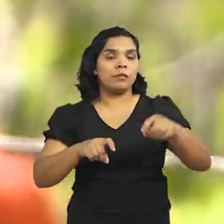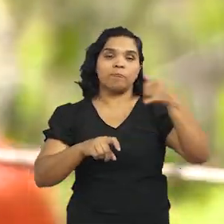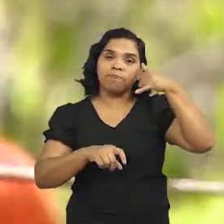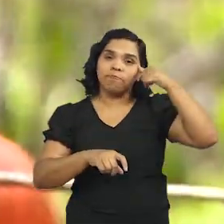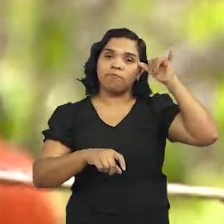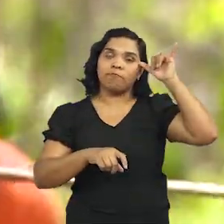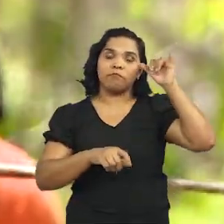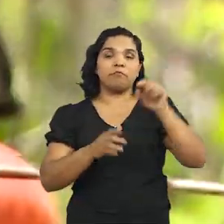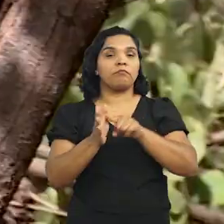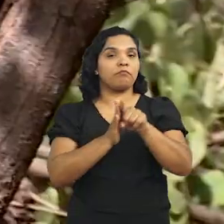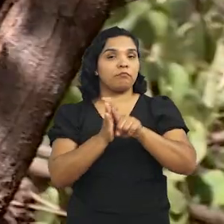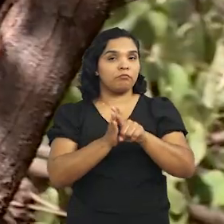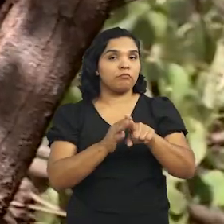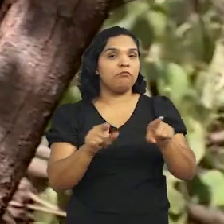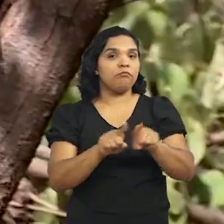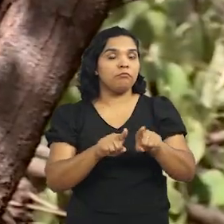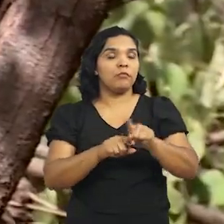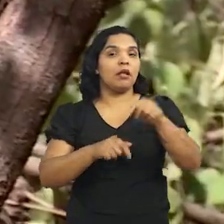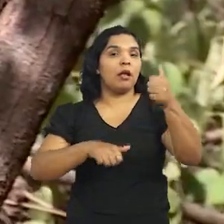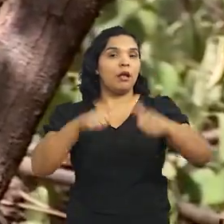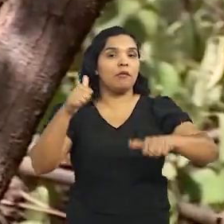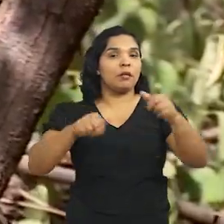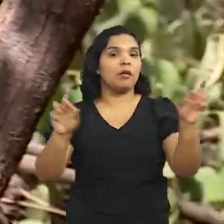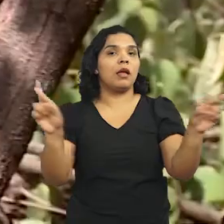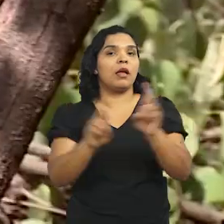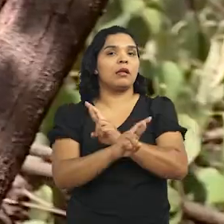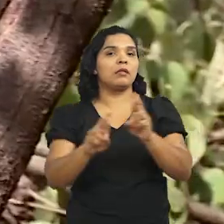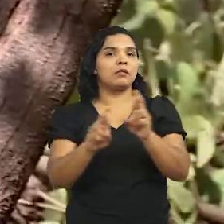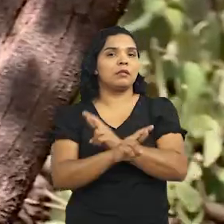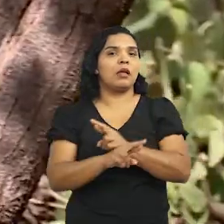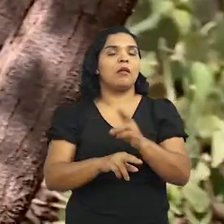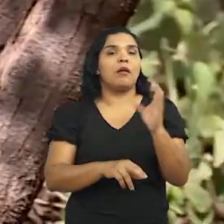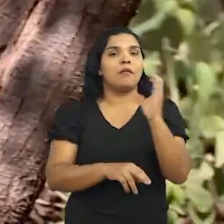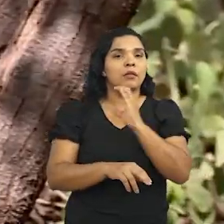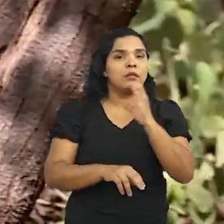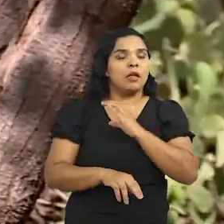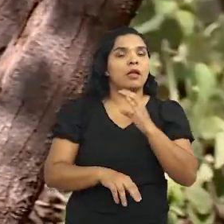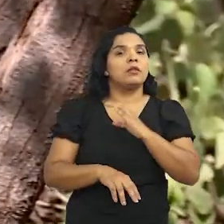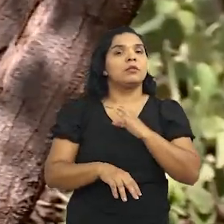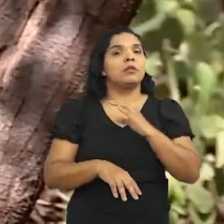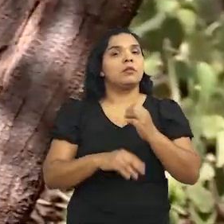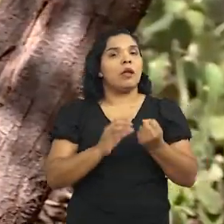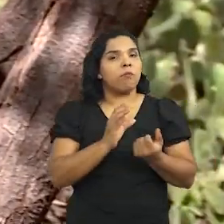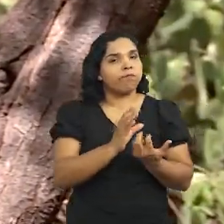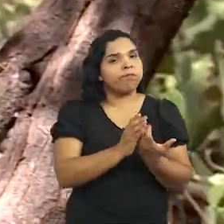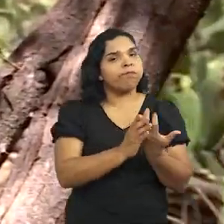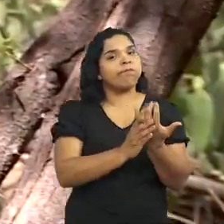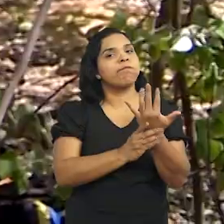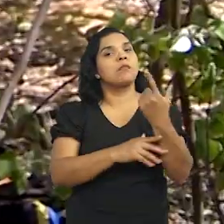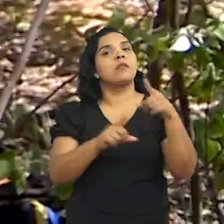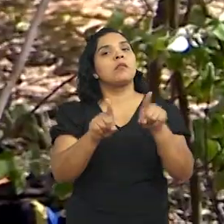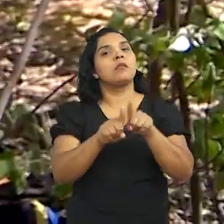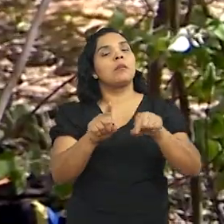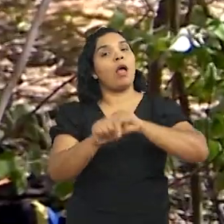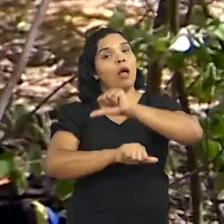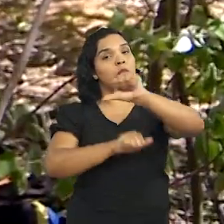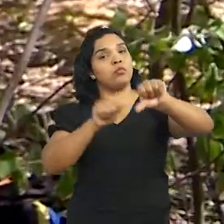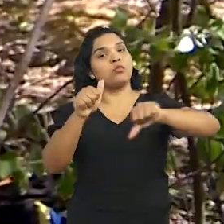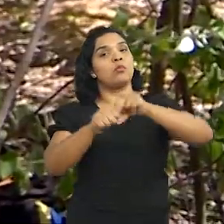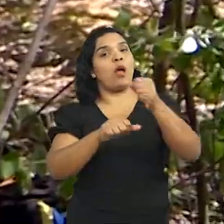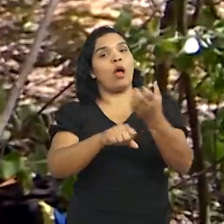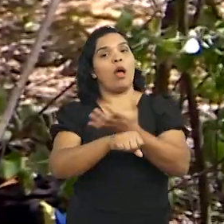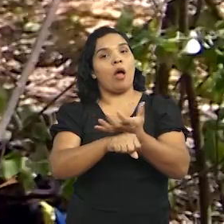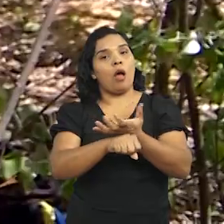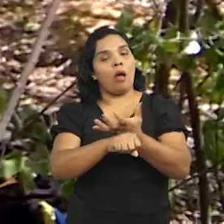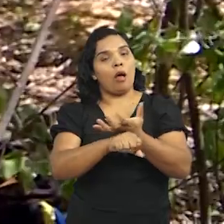no Seridó Potiguar. As pesquisas avaliam, por exemplo, a relação entre a velocidade de crescimento e regeneração